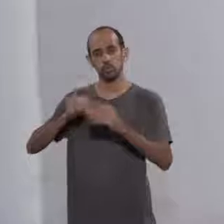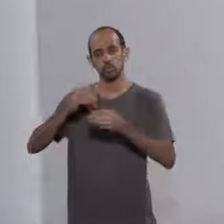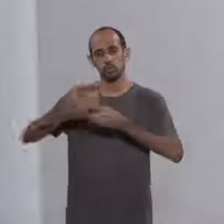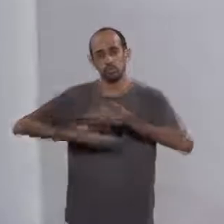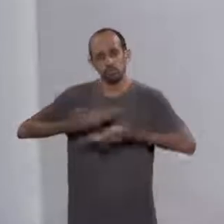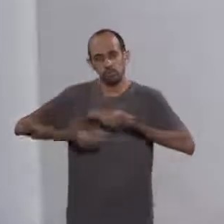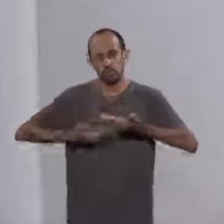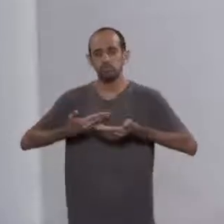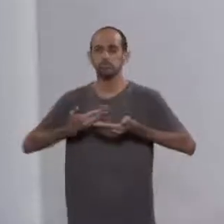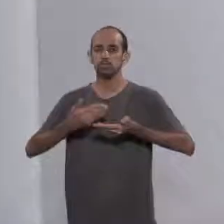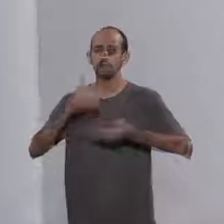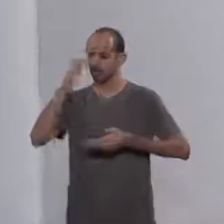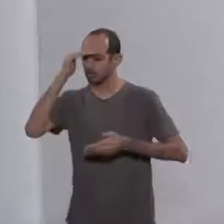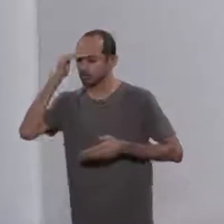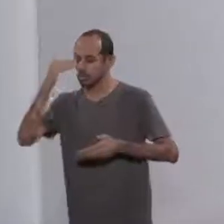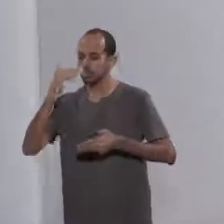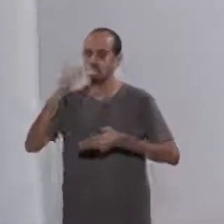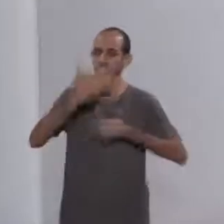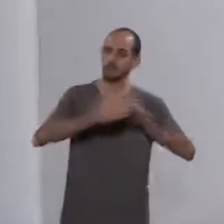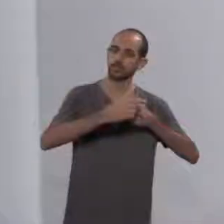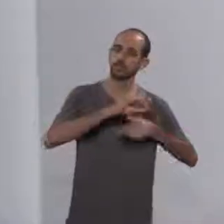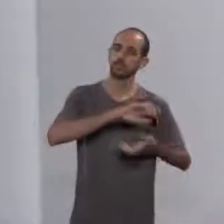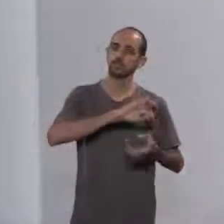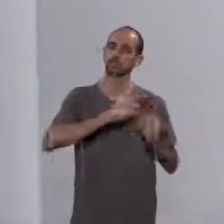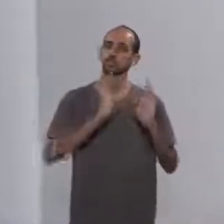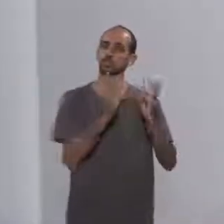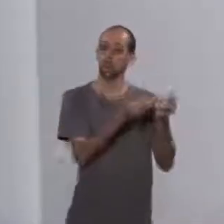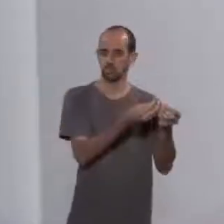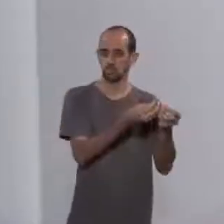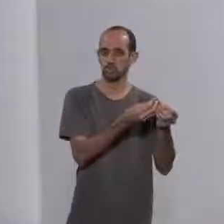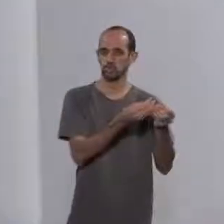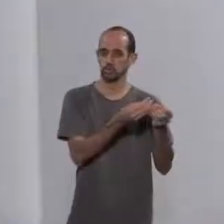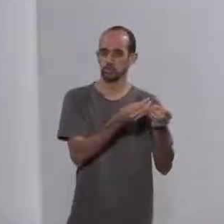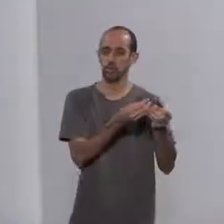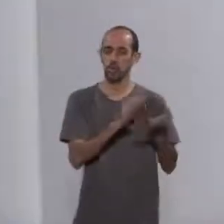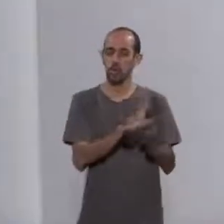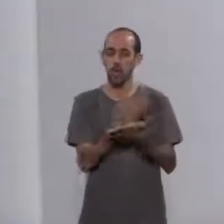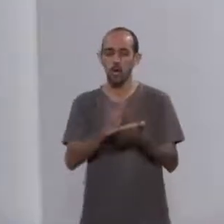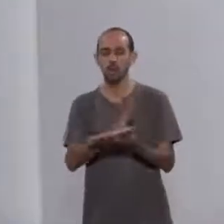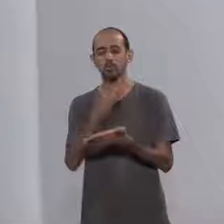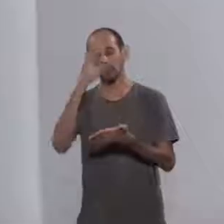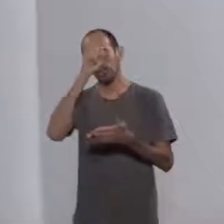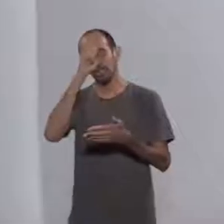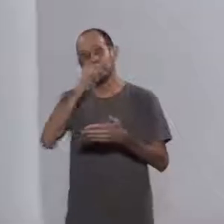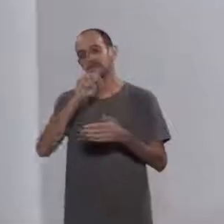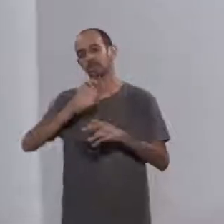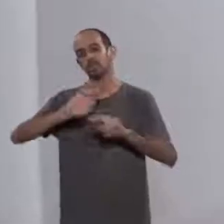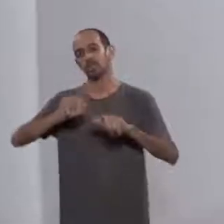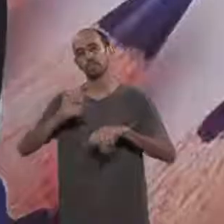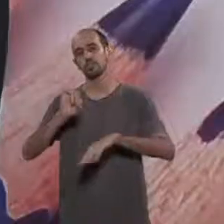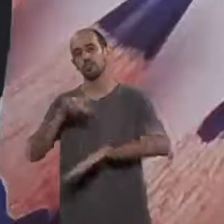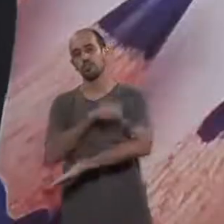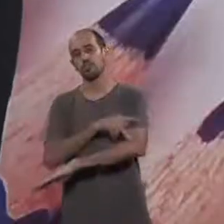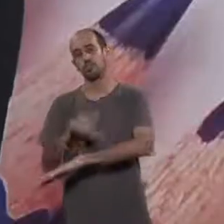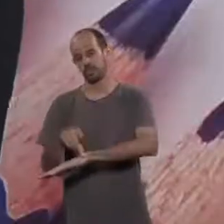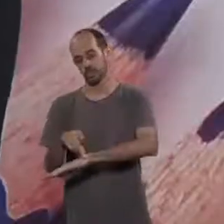sejam respeitados e incluídos também. Então, assim, alguns aprendizados vão muito além de questões acadêmicas. Exatamente. E